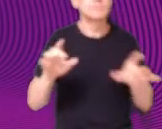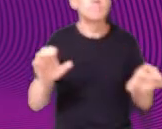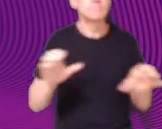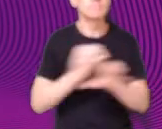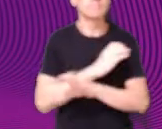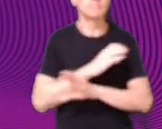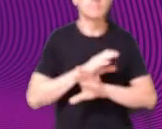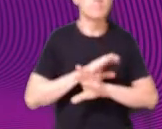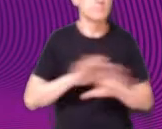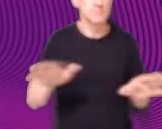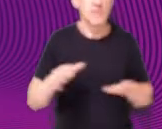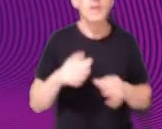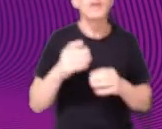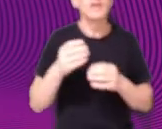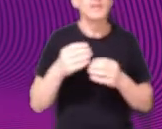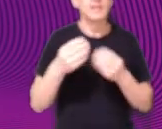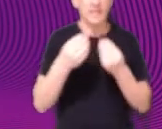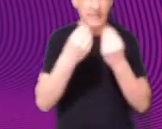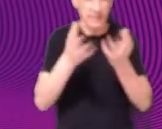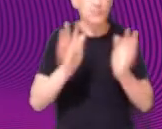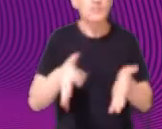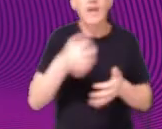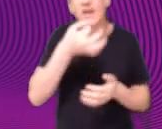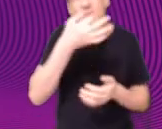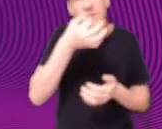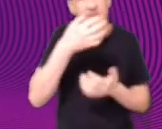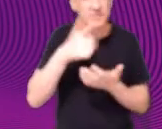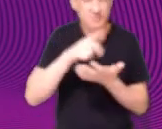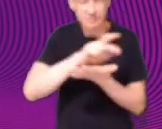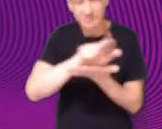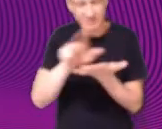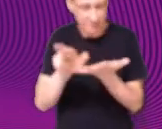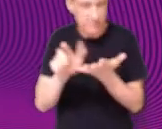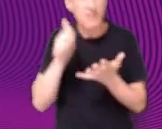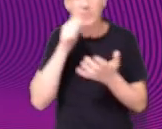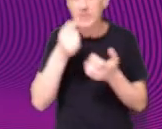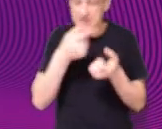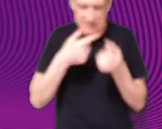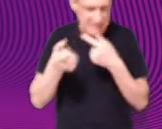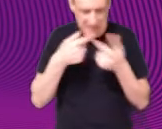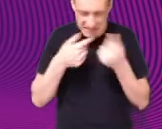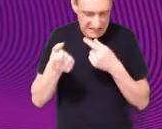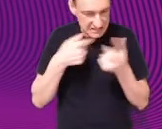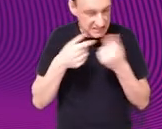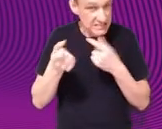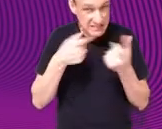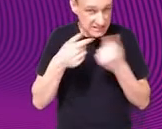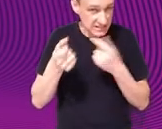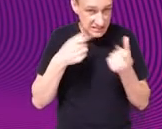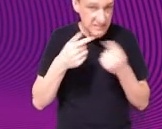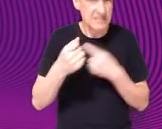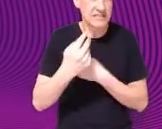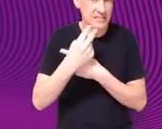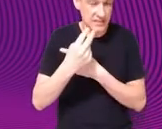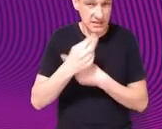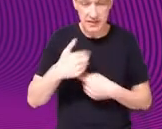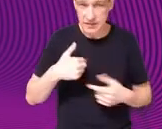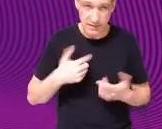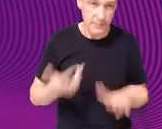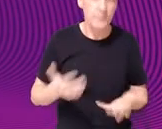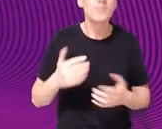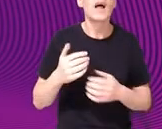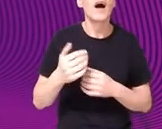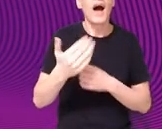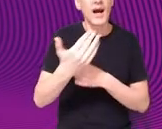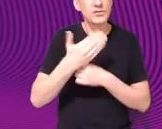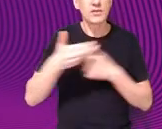Charité fornece esse medicamento, ela passa a tomar os medicamentos adequadamente, passa a tratar da esclerose